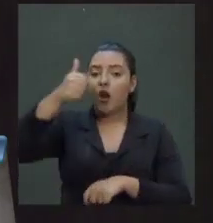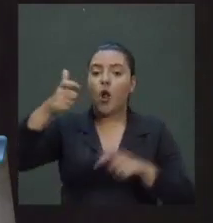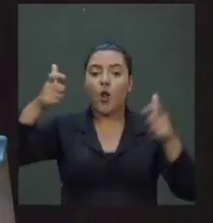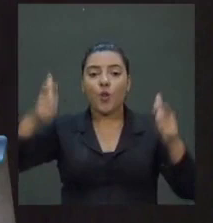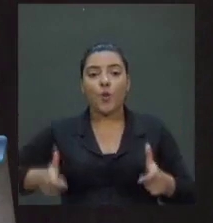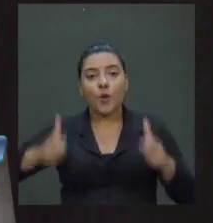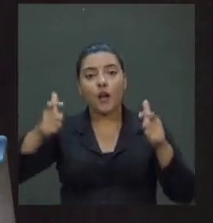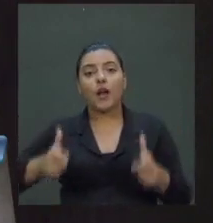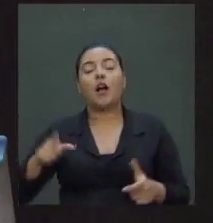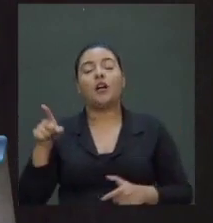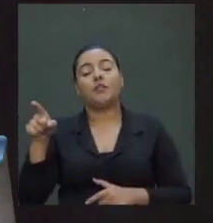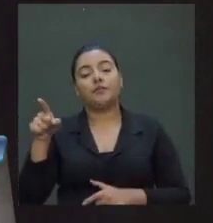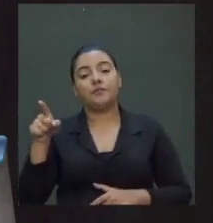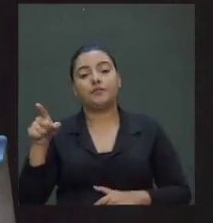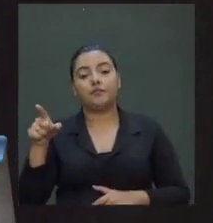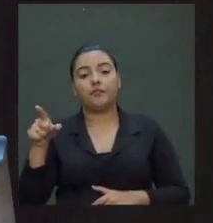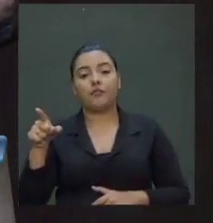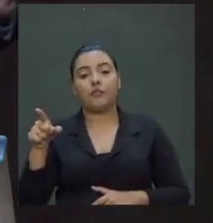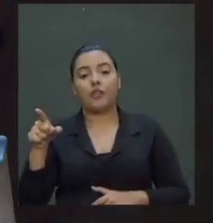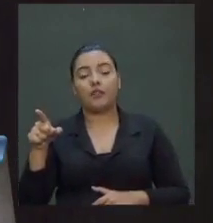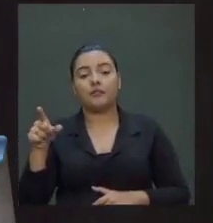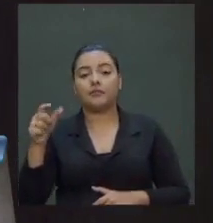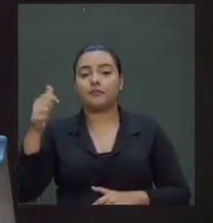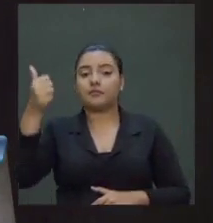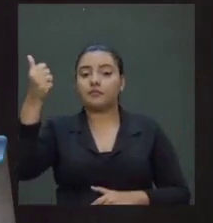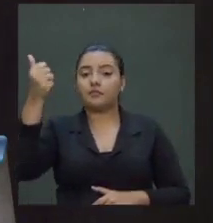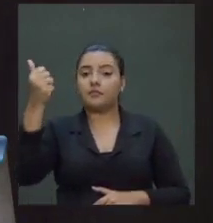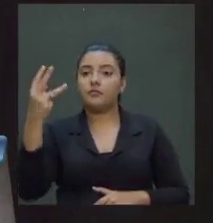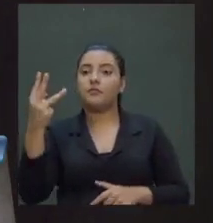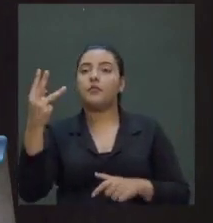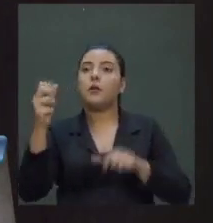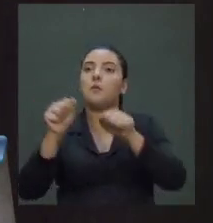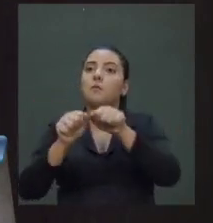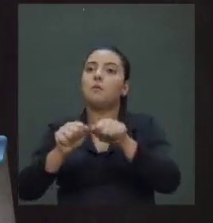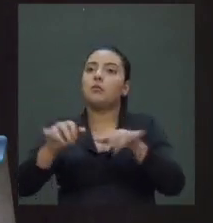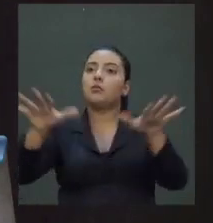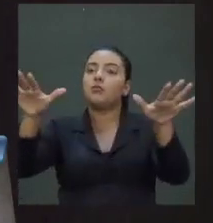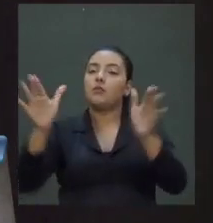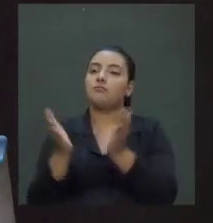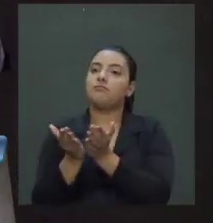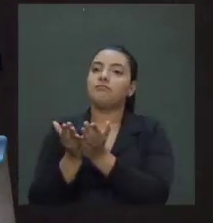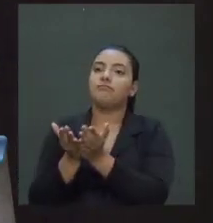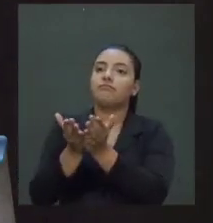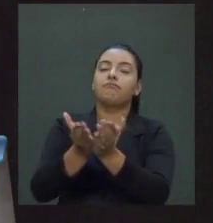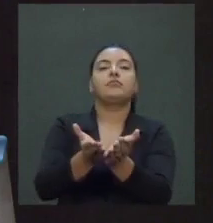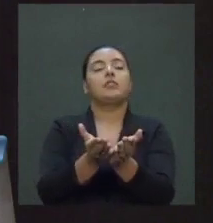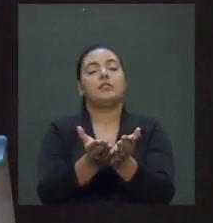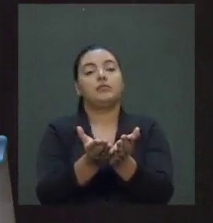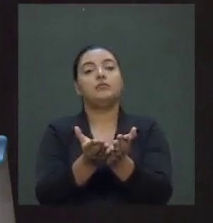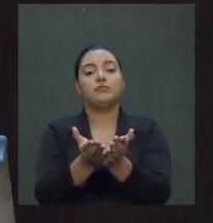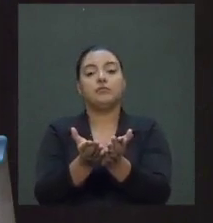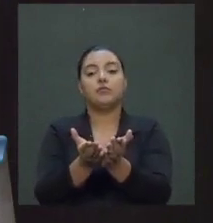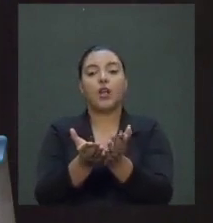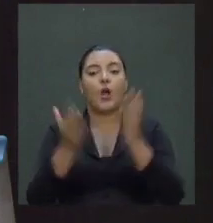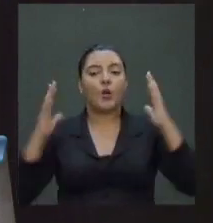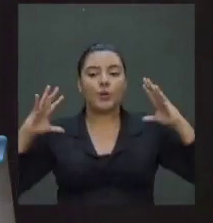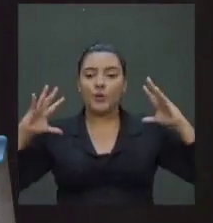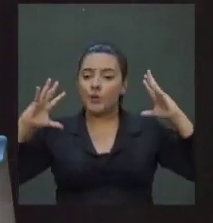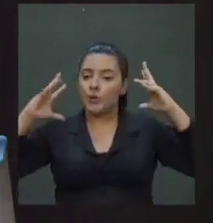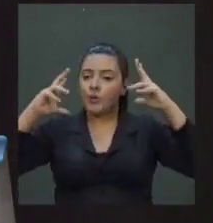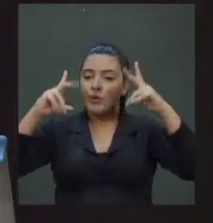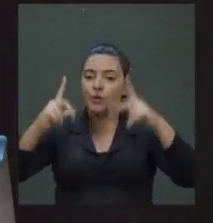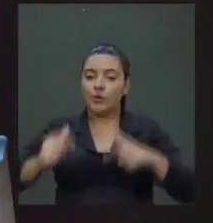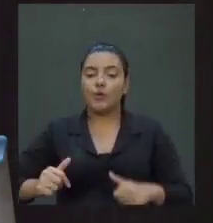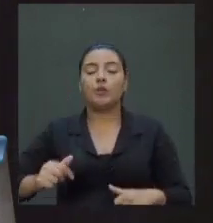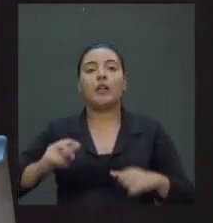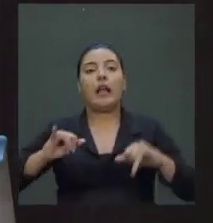localização, que nos coloca com 13 cabos transoceânicos, ligando, todos os